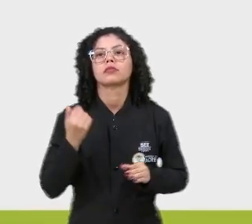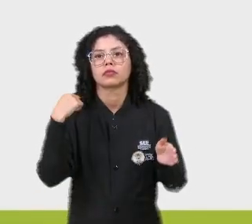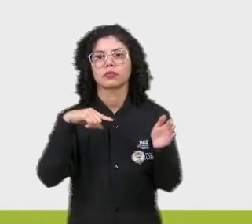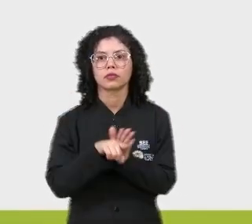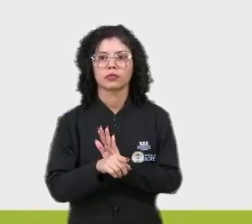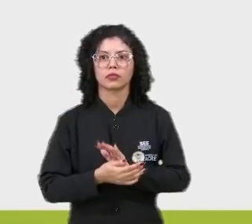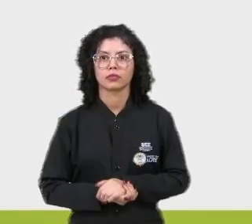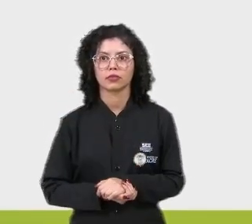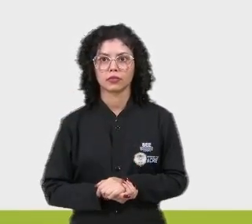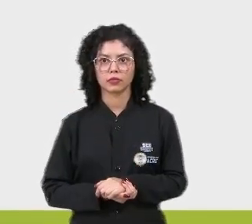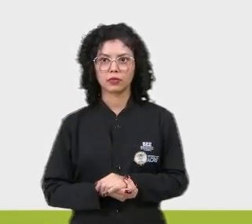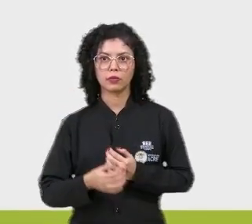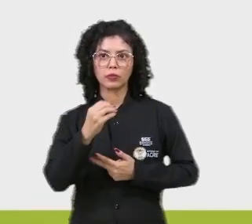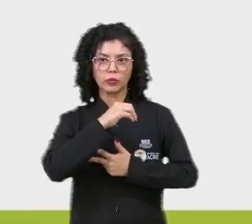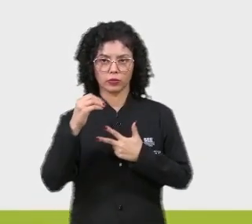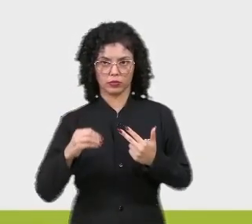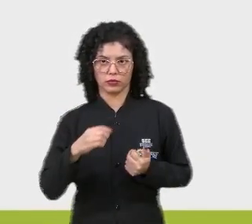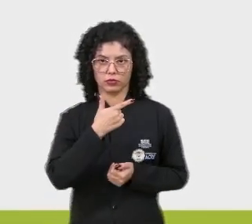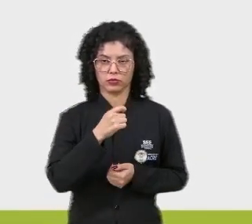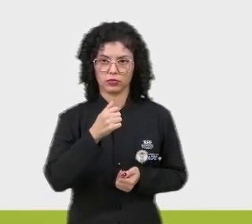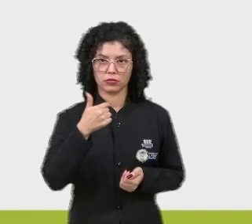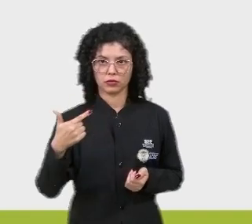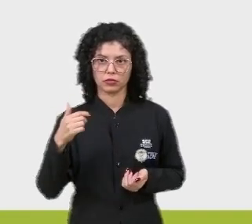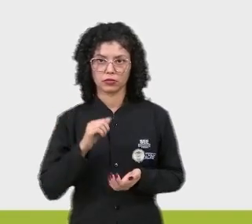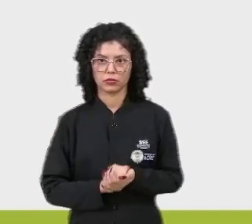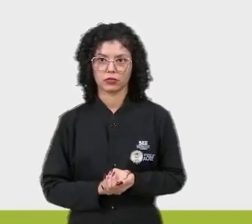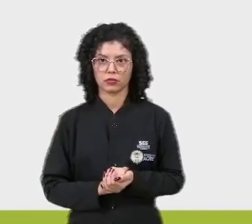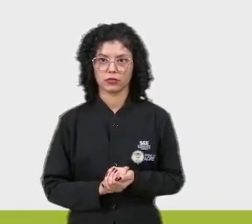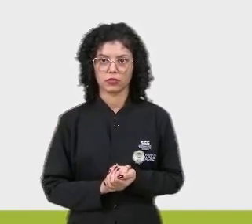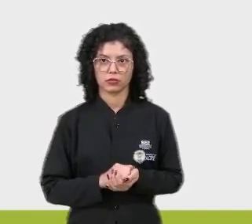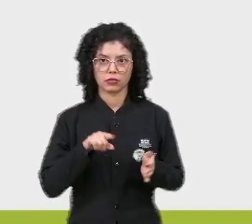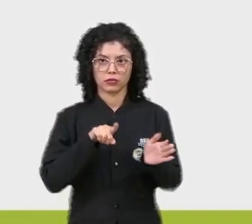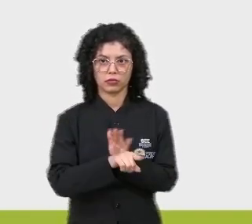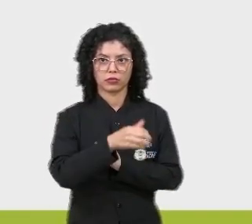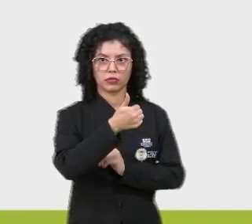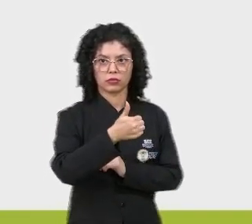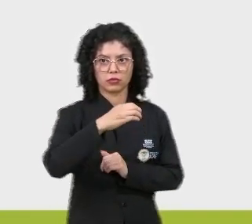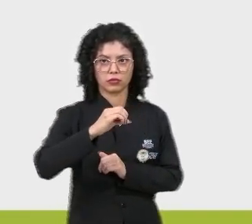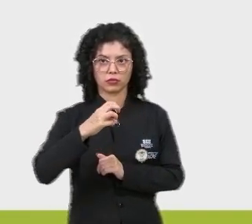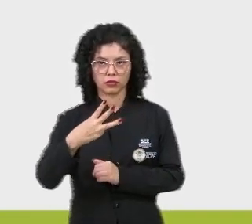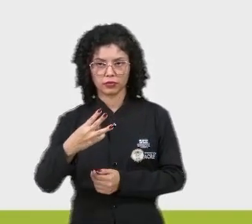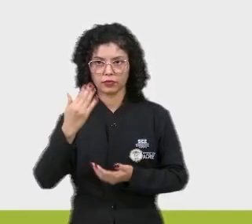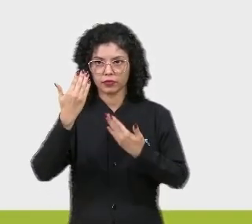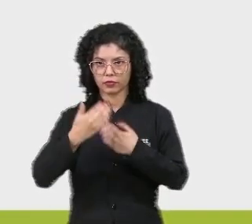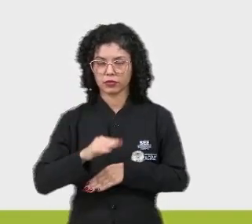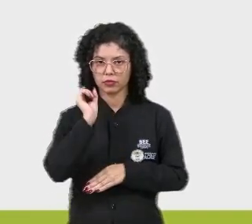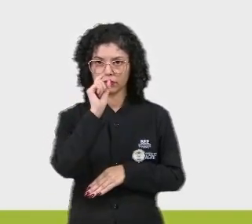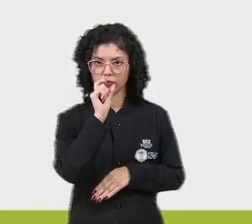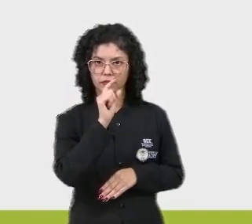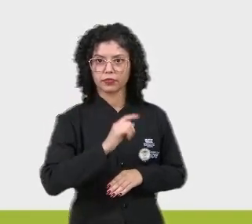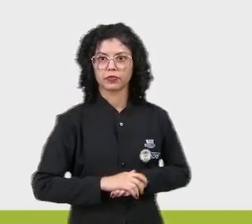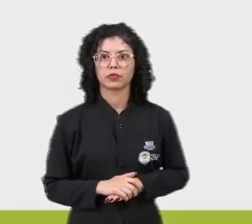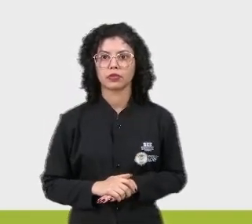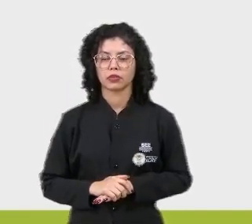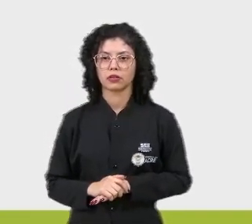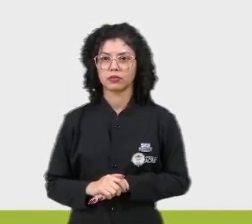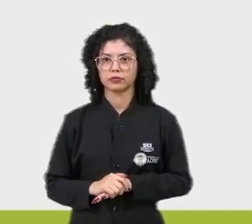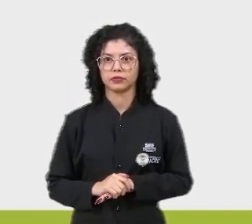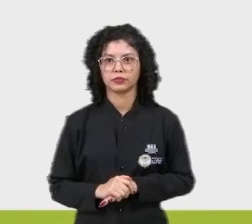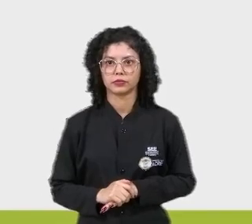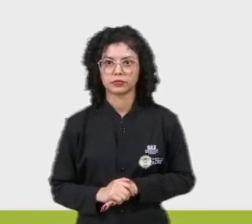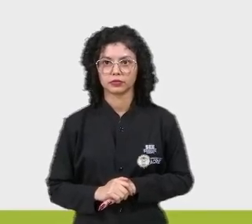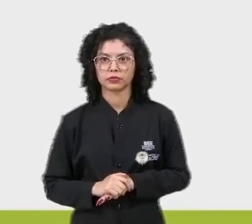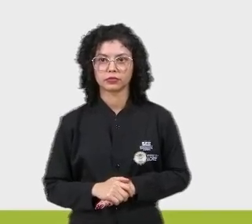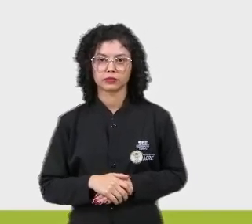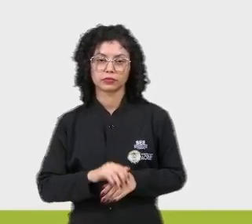uma questão gente Enem 2012 questão 103 prova azul temos aí